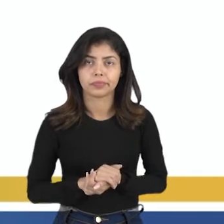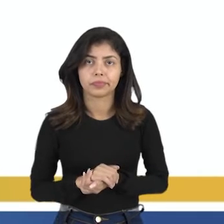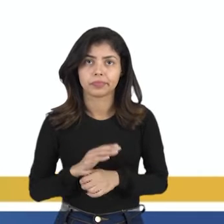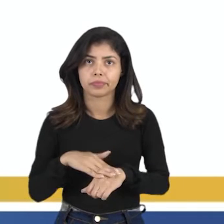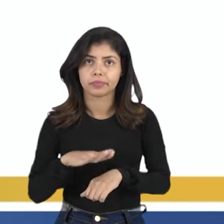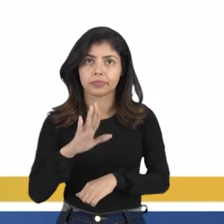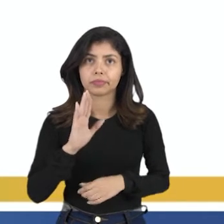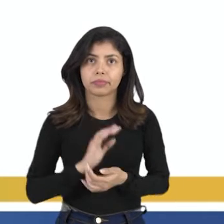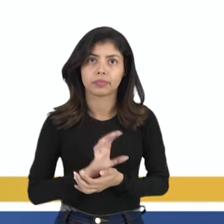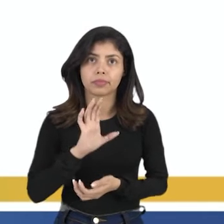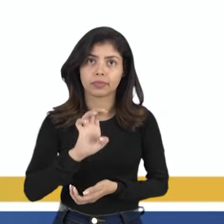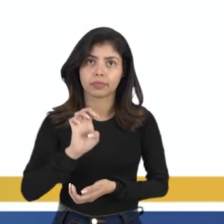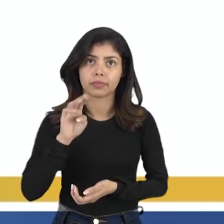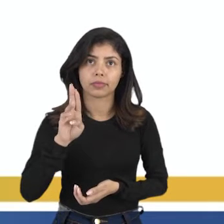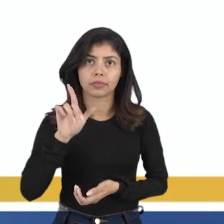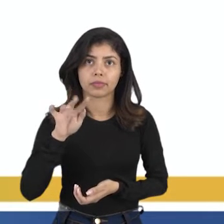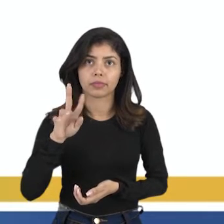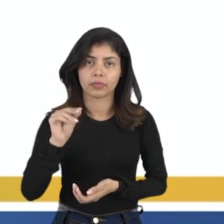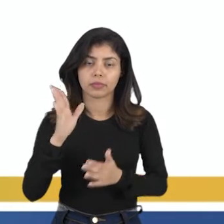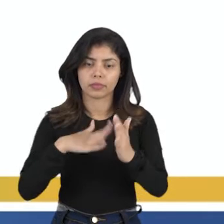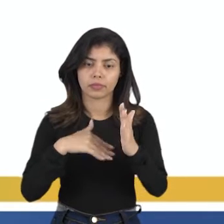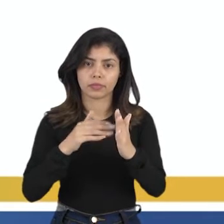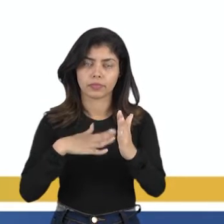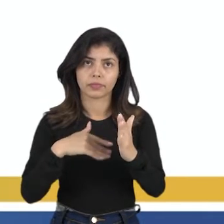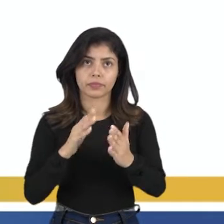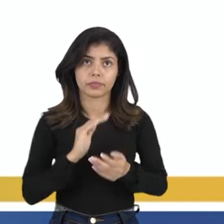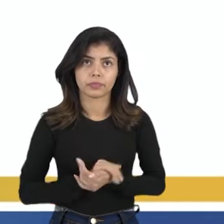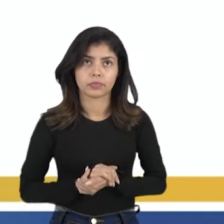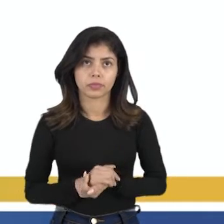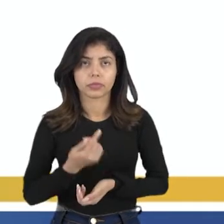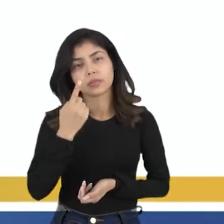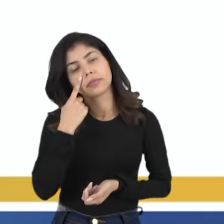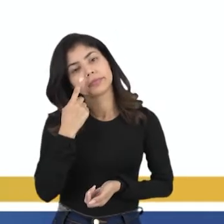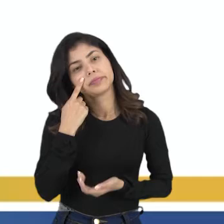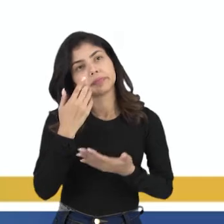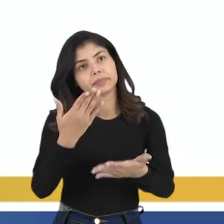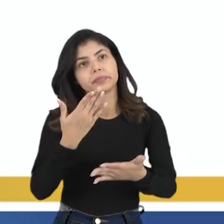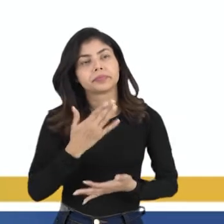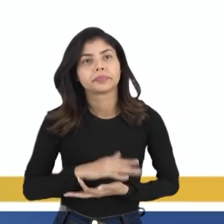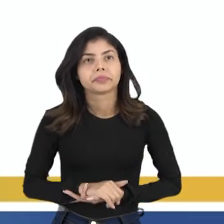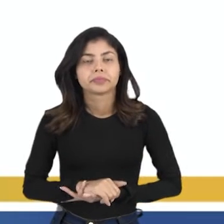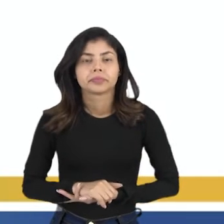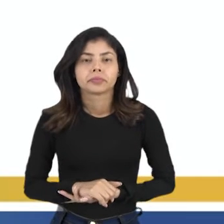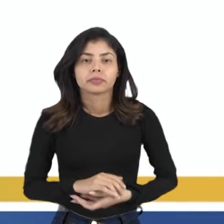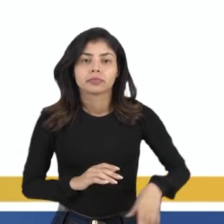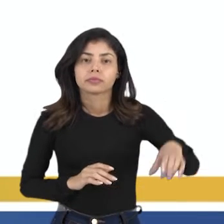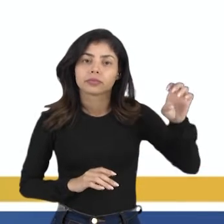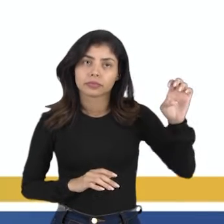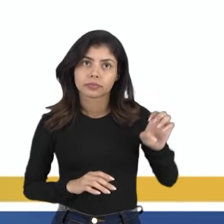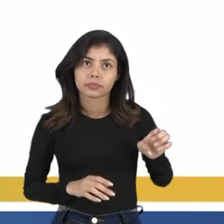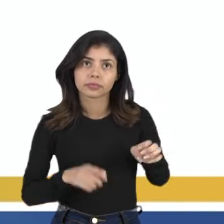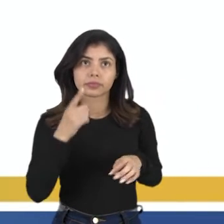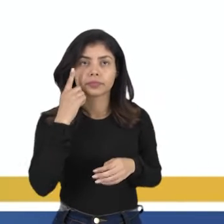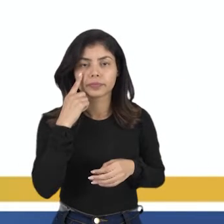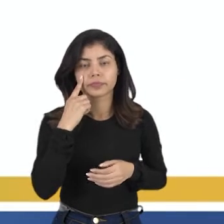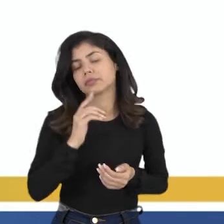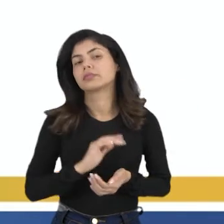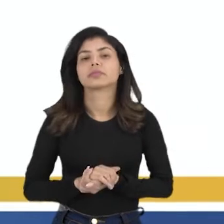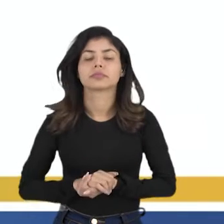1893, uma das pinturas mais emblemáticas do pintor, que é essa que vocês estão vendo aí do lado. Eu acho